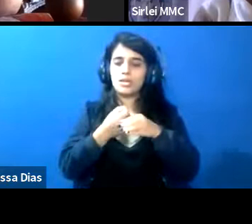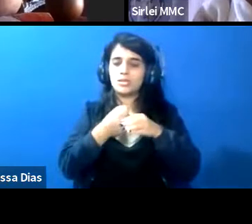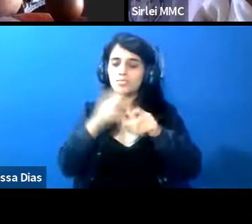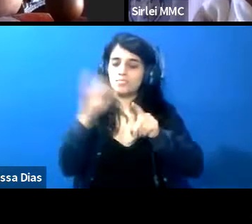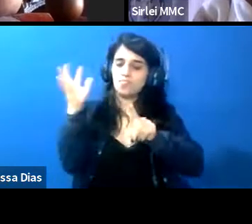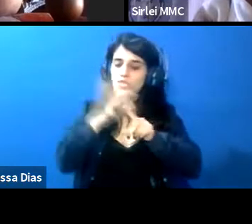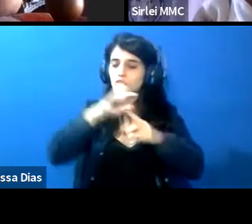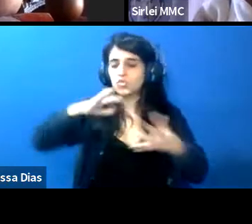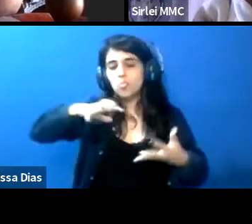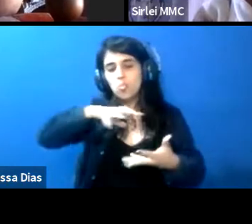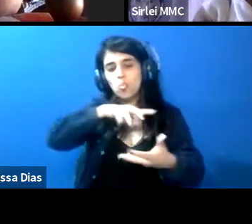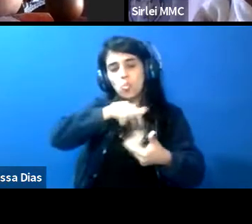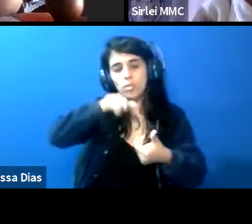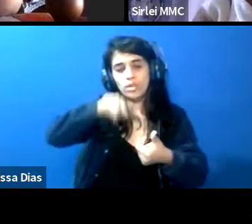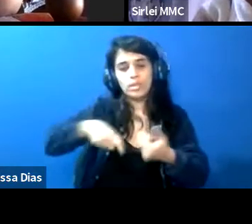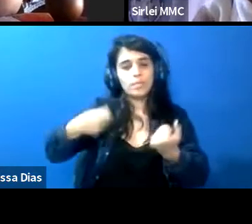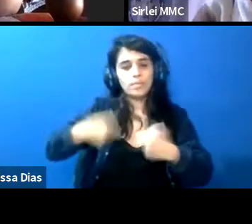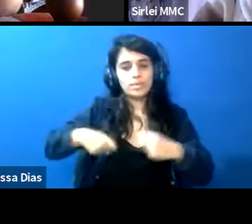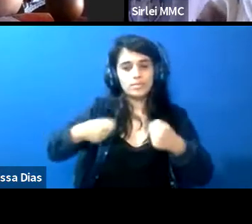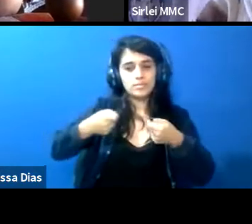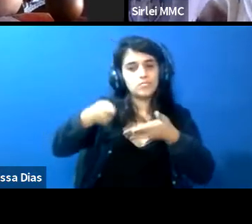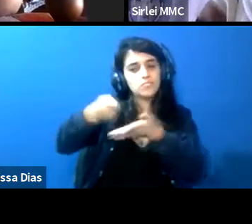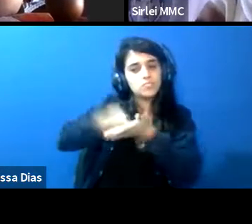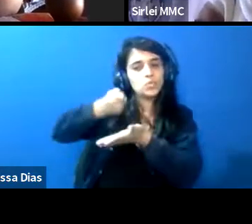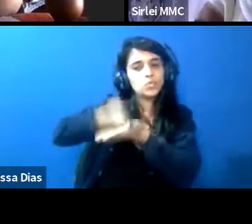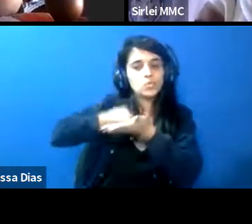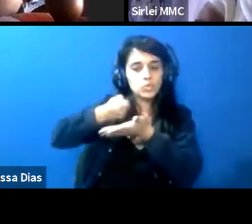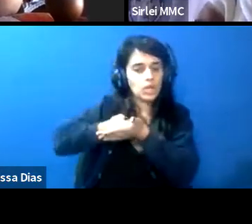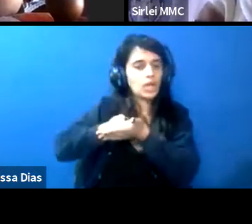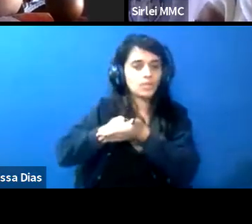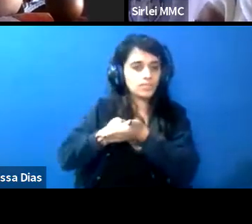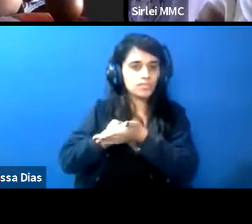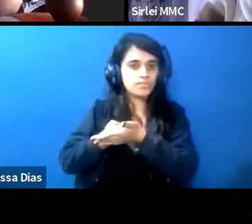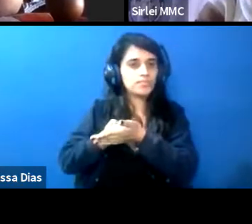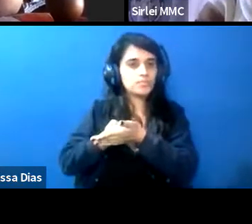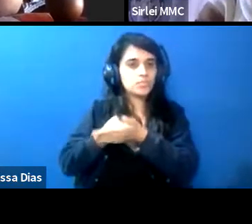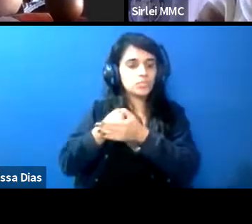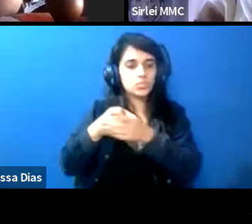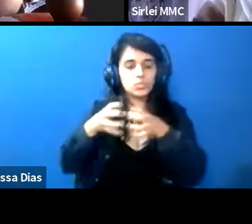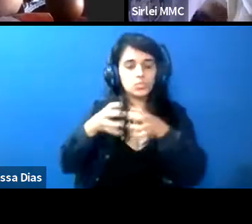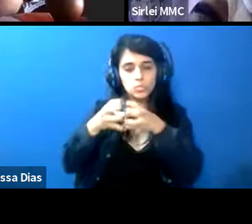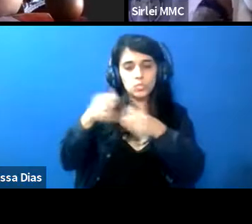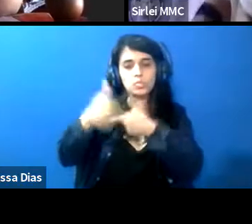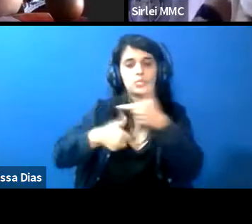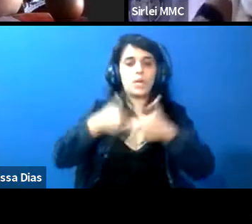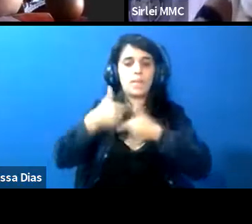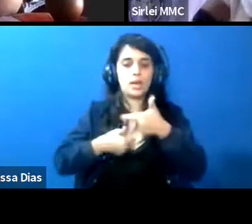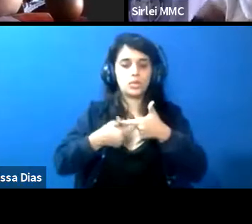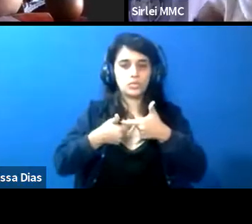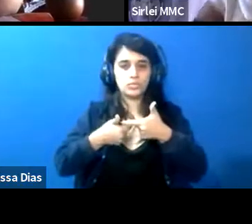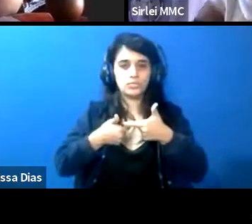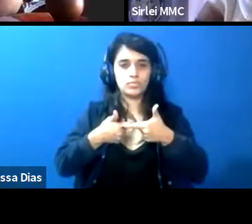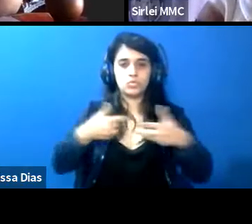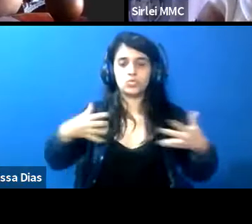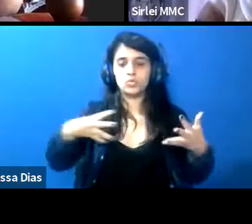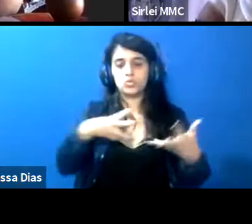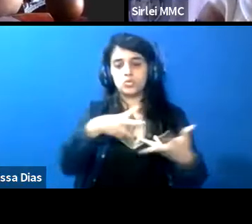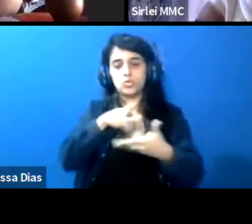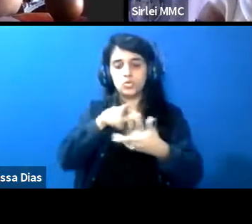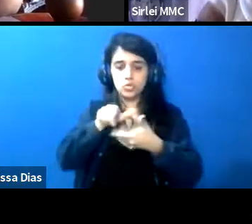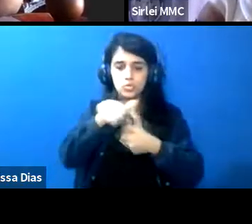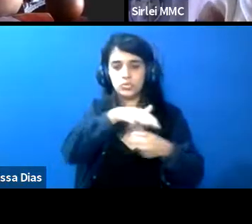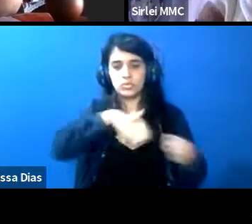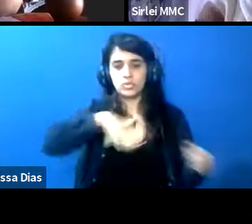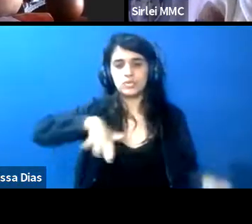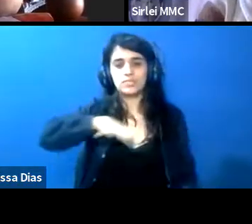capitalista precisa ser enfrentada globalmente com a classe trabalhadora de todo o globo